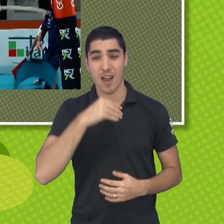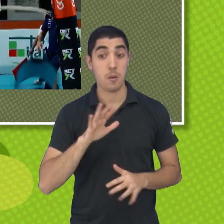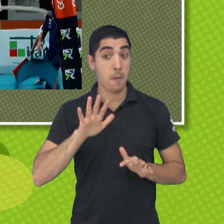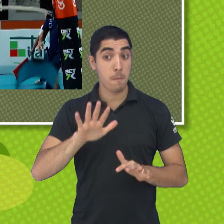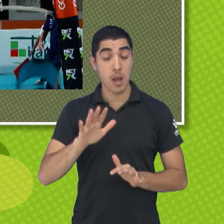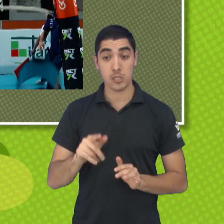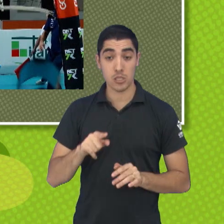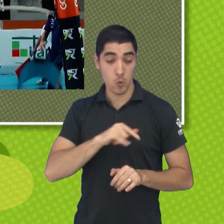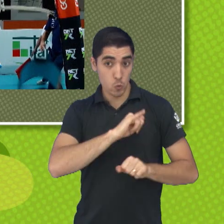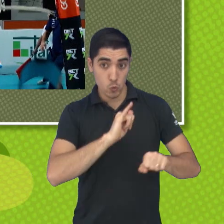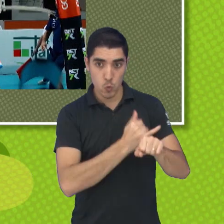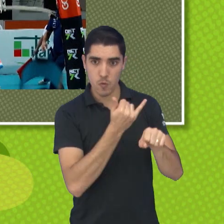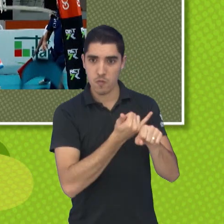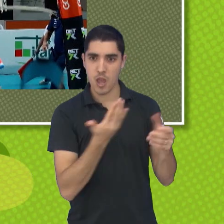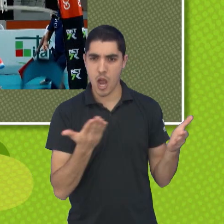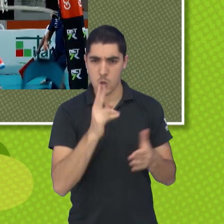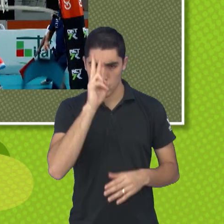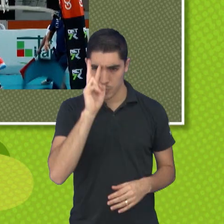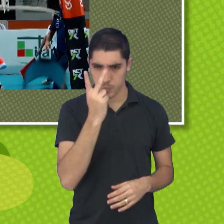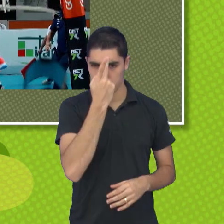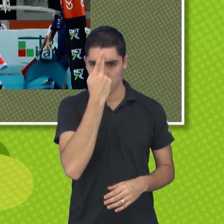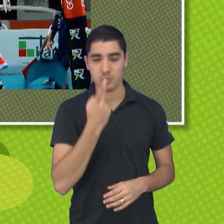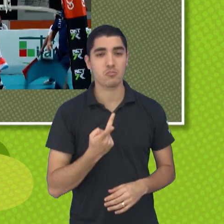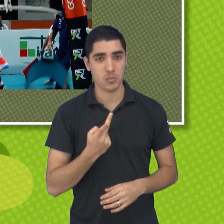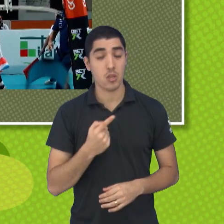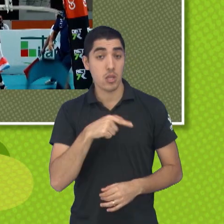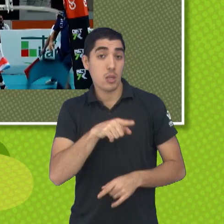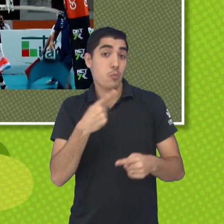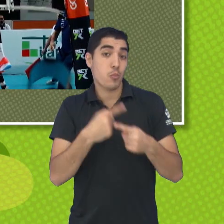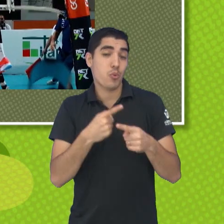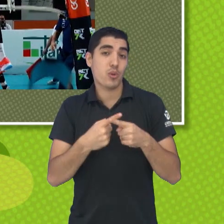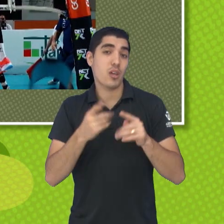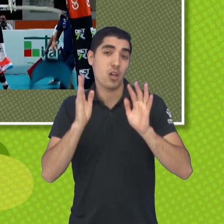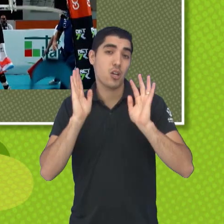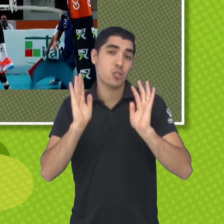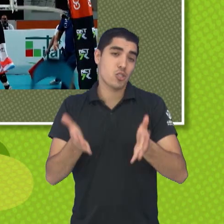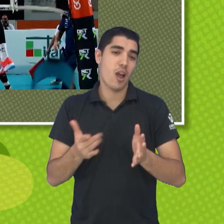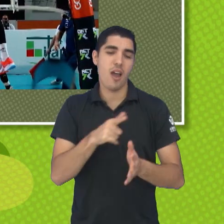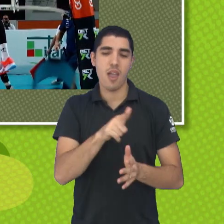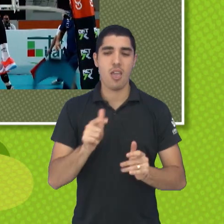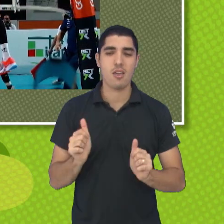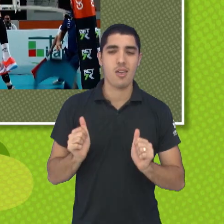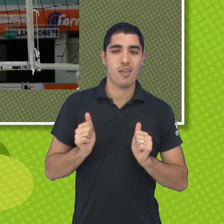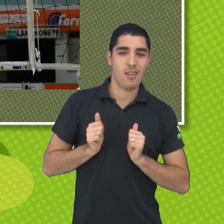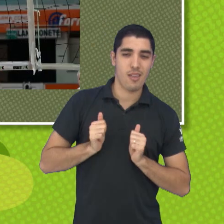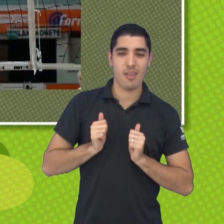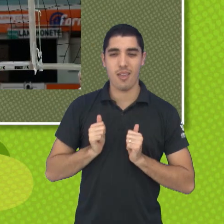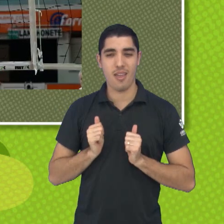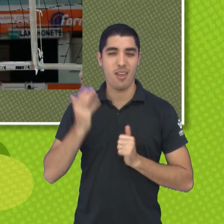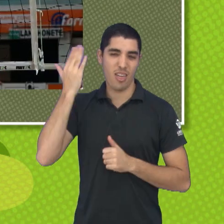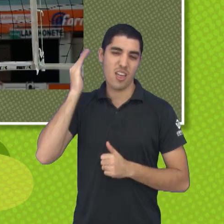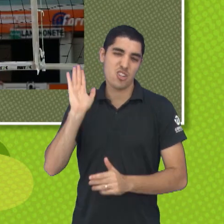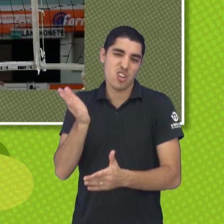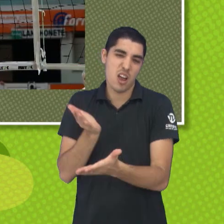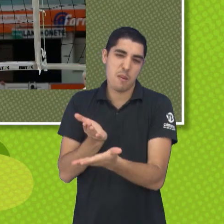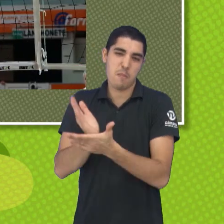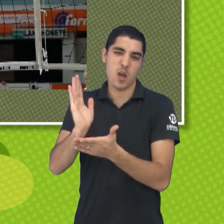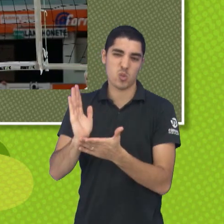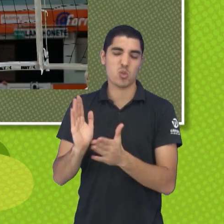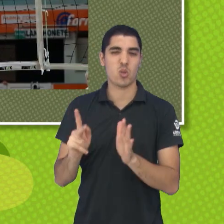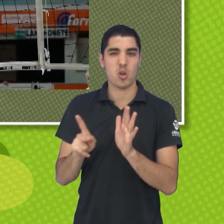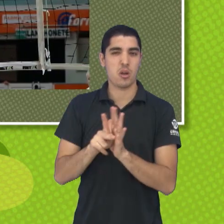uma maneira diferente, talvez por ser a última rodada, já está um pouco classificado, já está dentro, já eles talvez rodou o